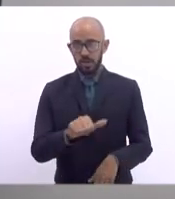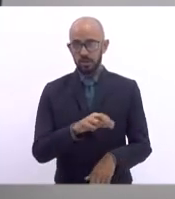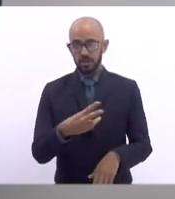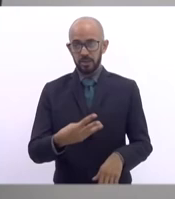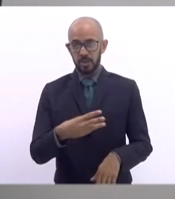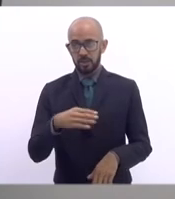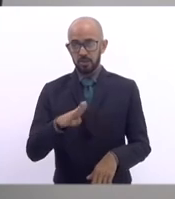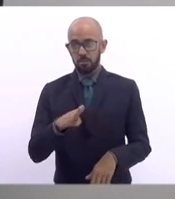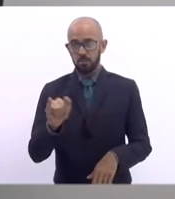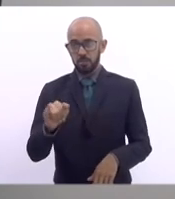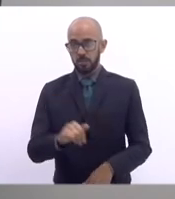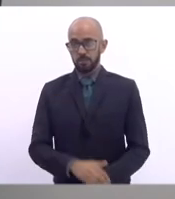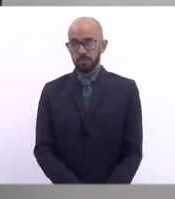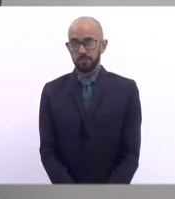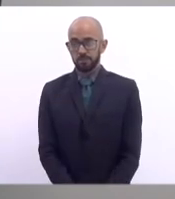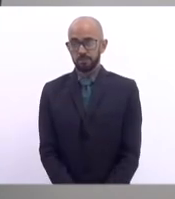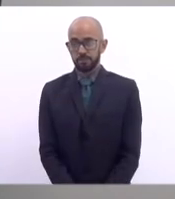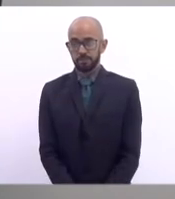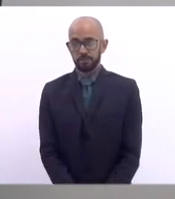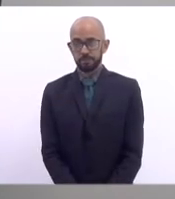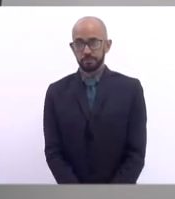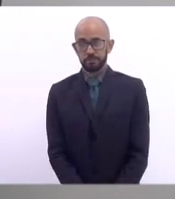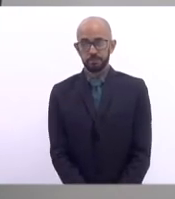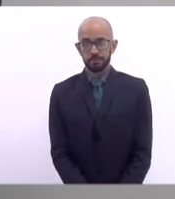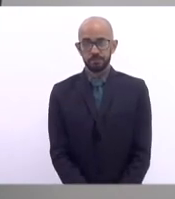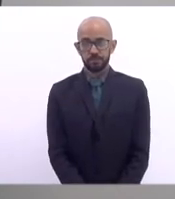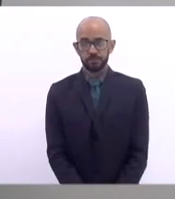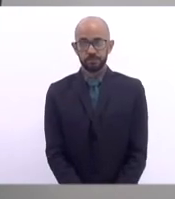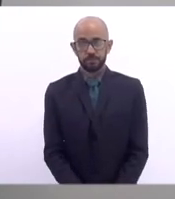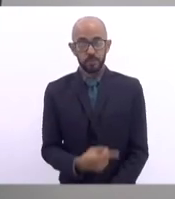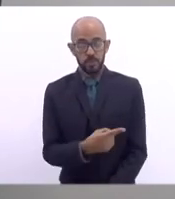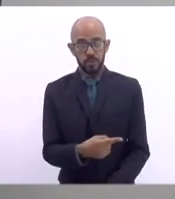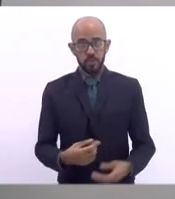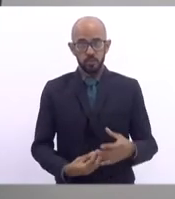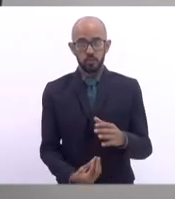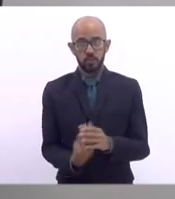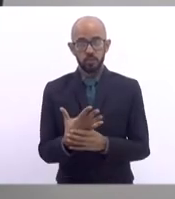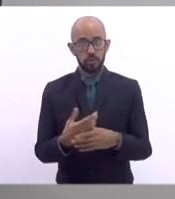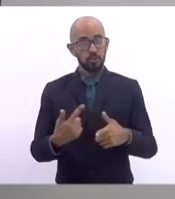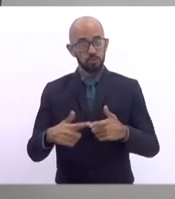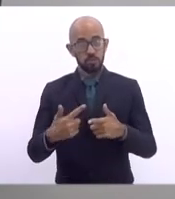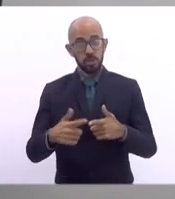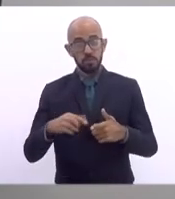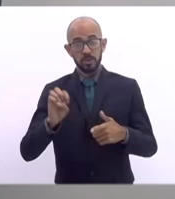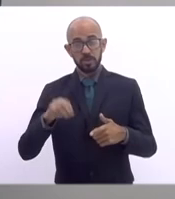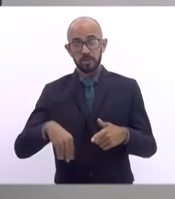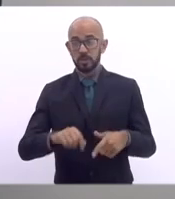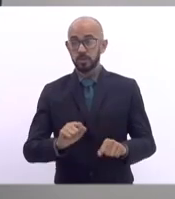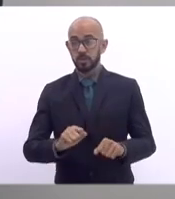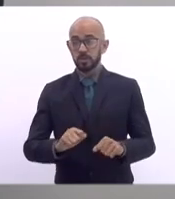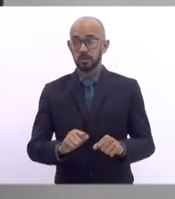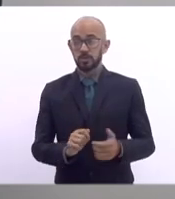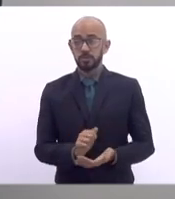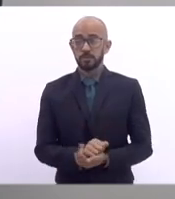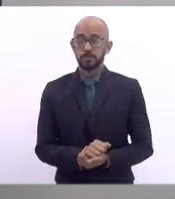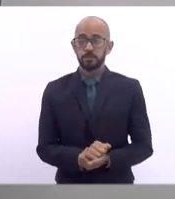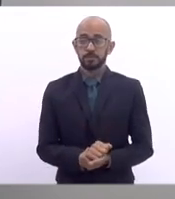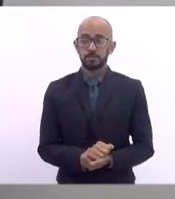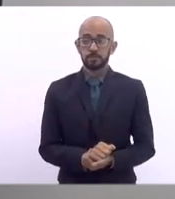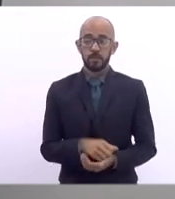transmissões é isso isso e isso afeta claro que afeta afeta na informação